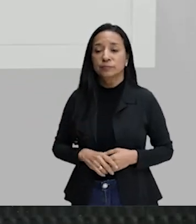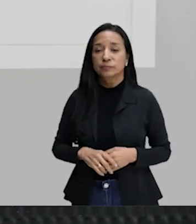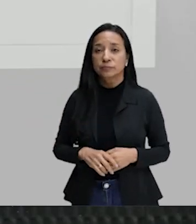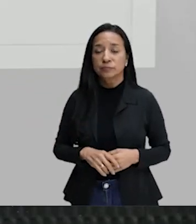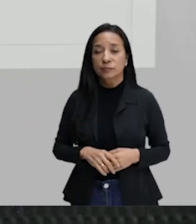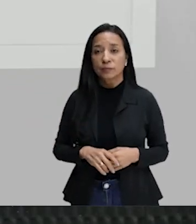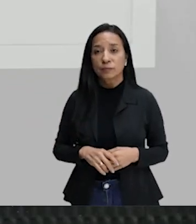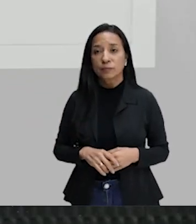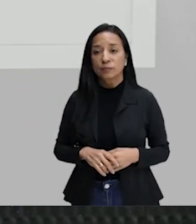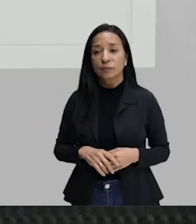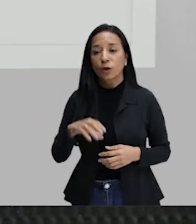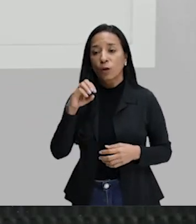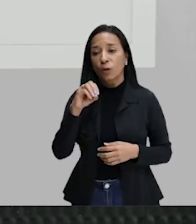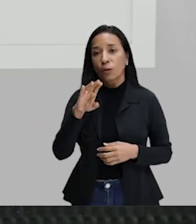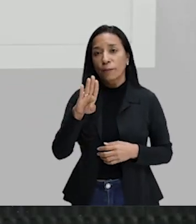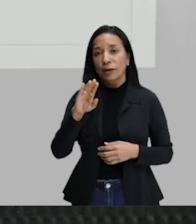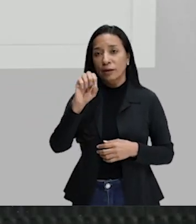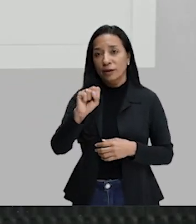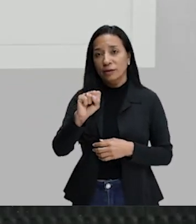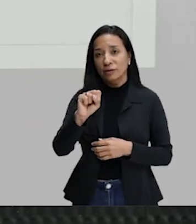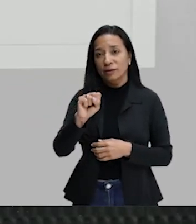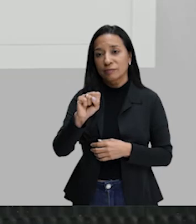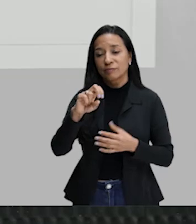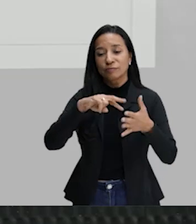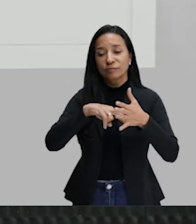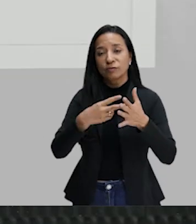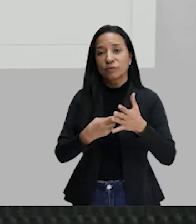A observação,